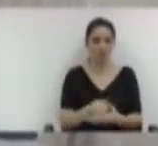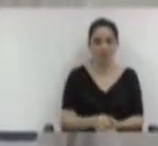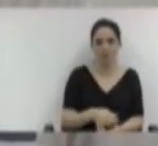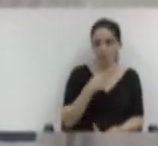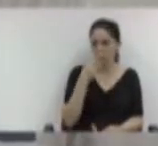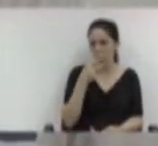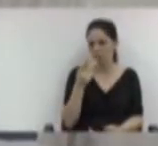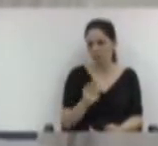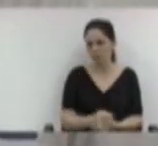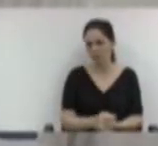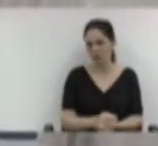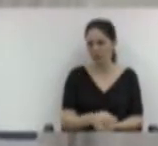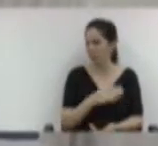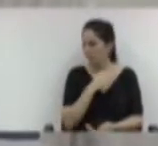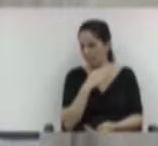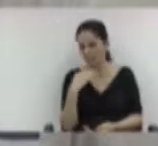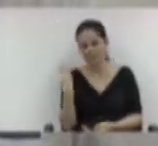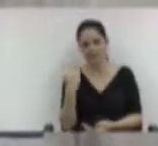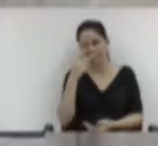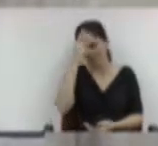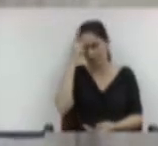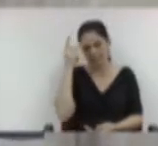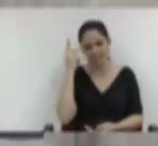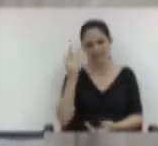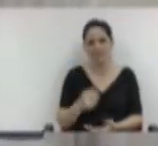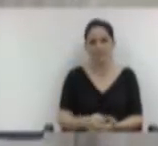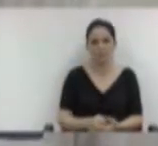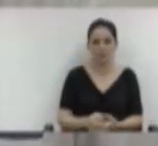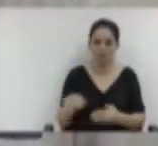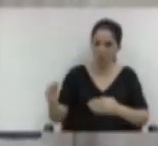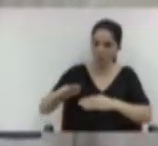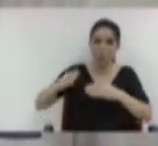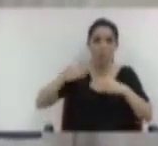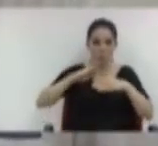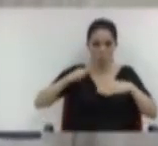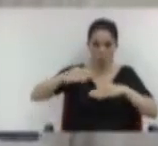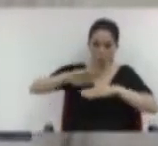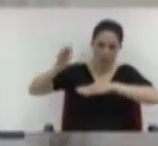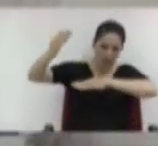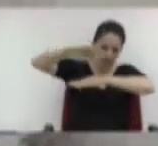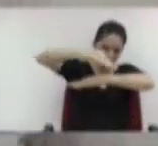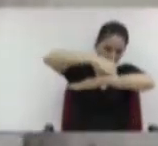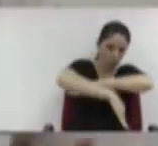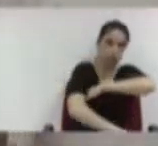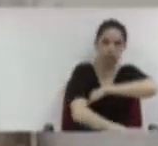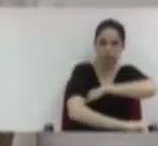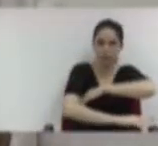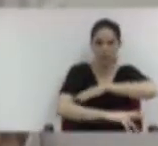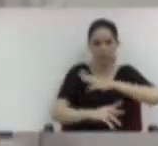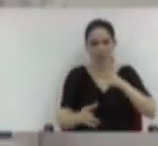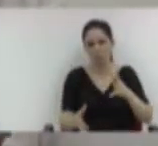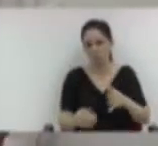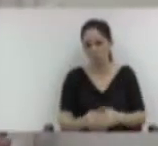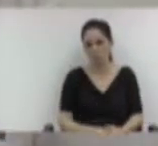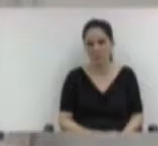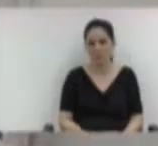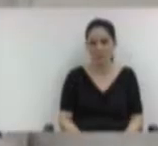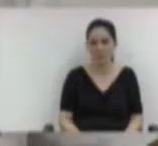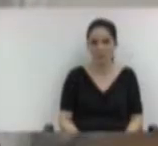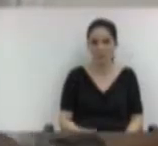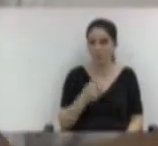Não, vai morrer pessoas, porque não sei o que lá. Aquele carro que afundou, dava a impressão que o mundo estava desabando. Quando fomos